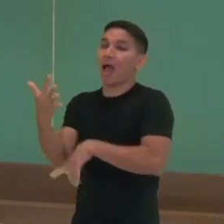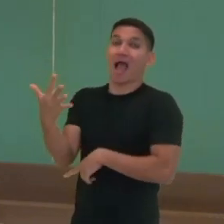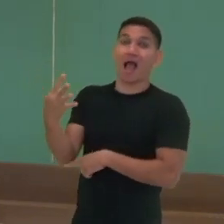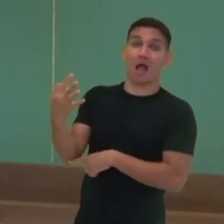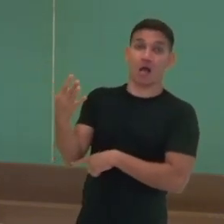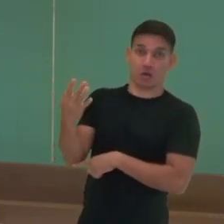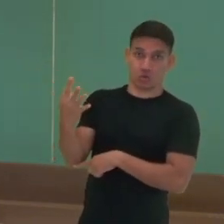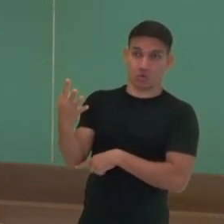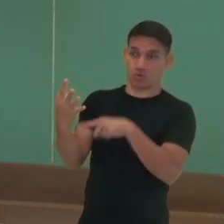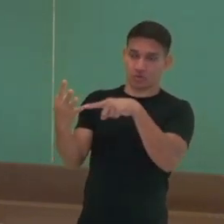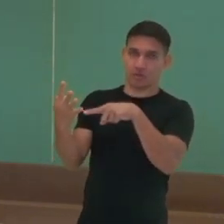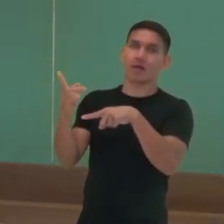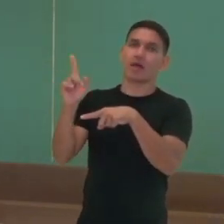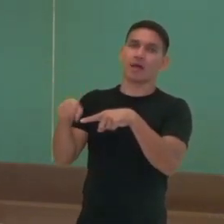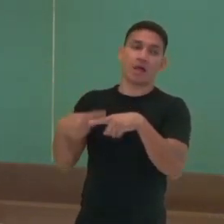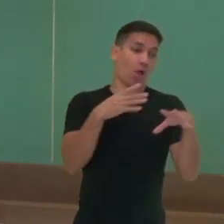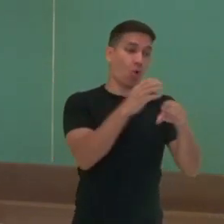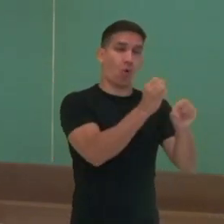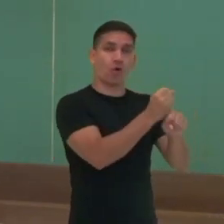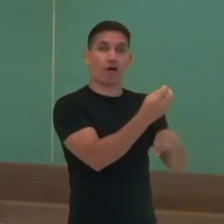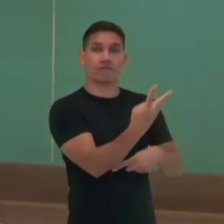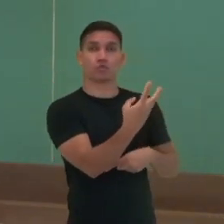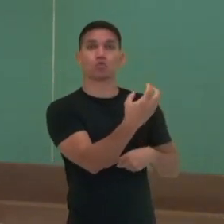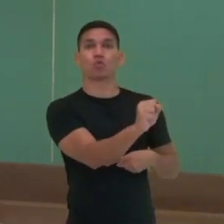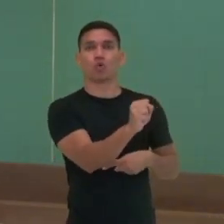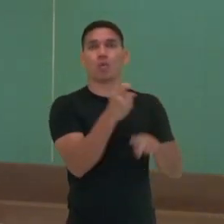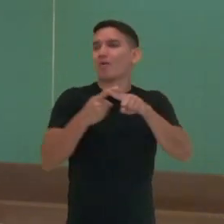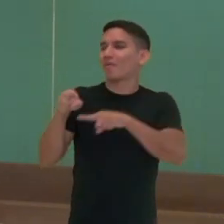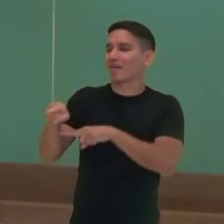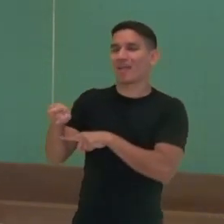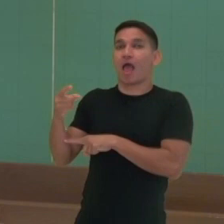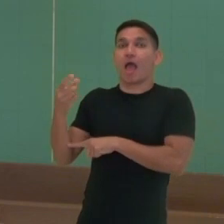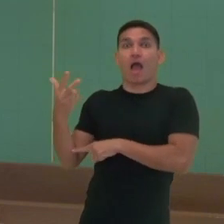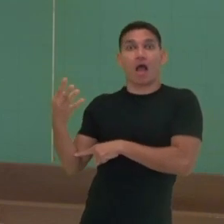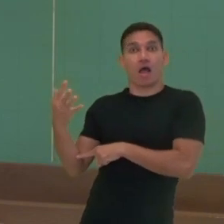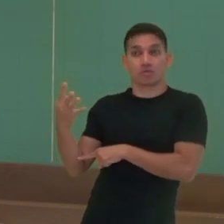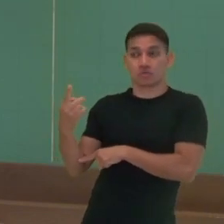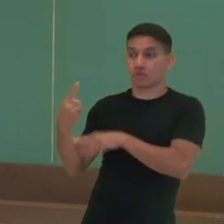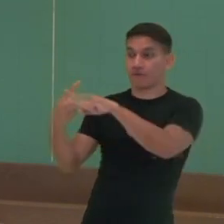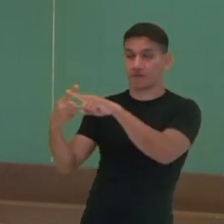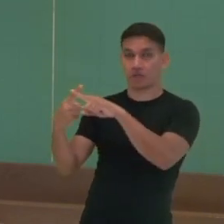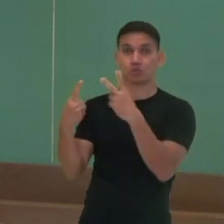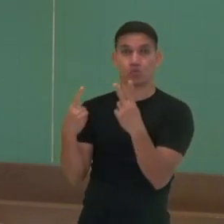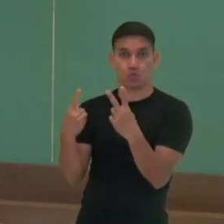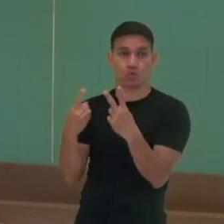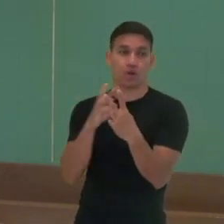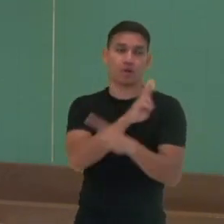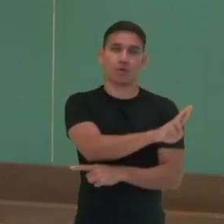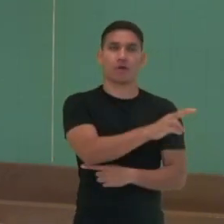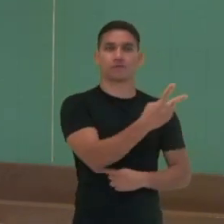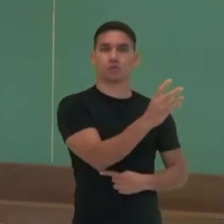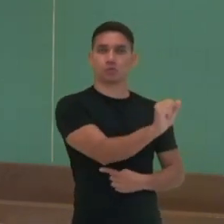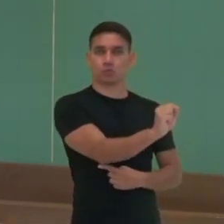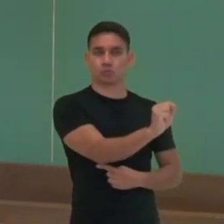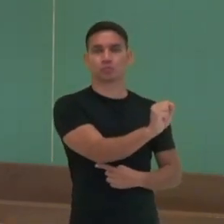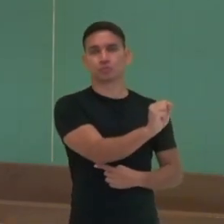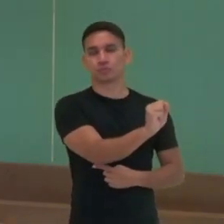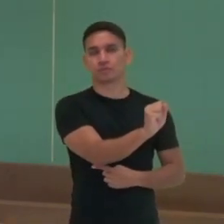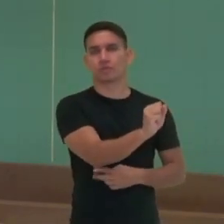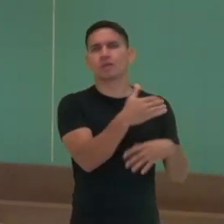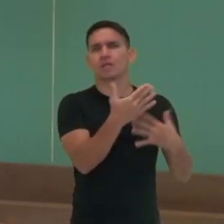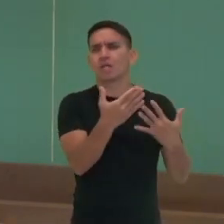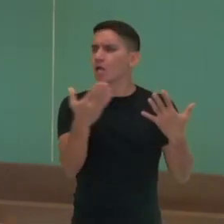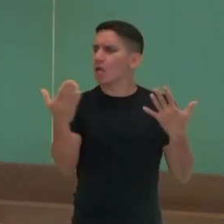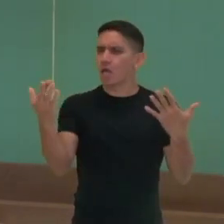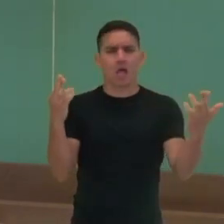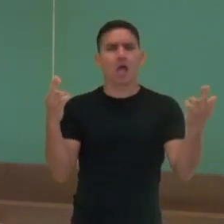ele teria 28 pontos, não é mesmo? Porque 14 vezes 2 é igual a 28. E com